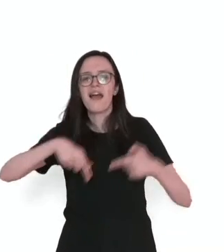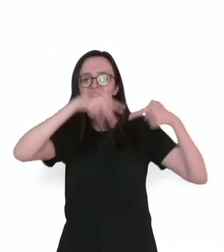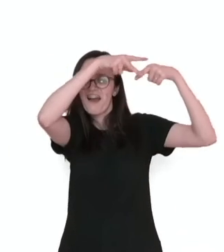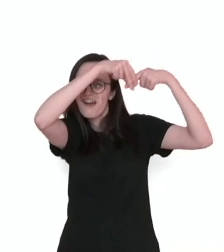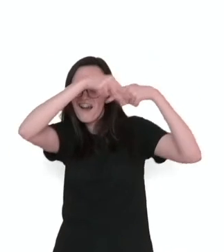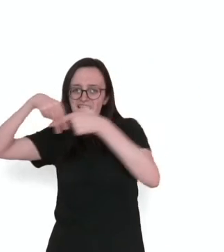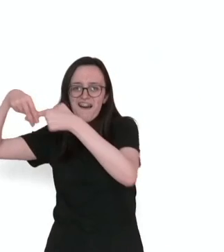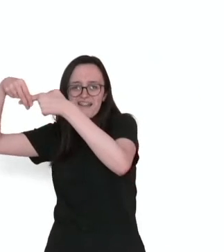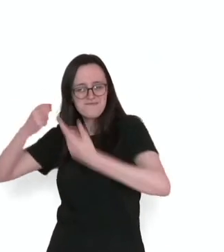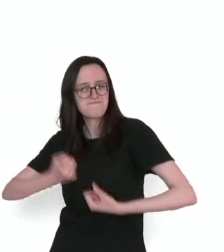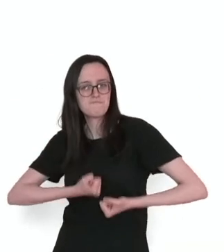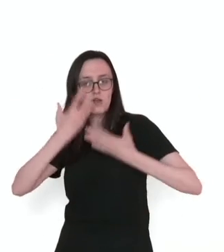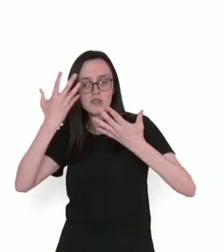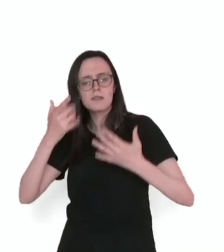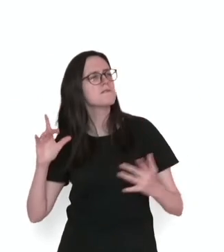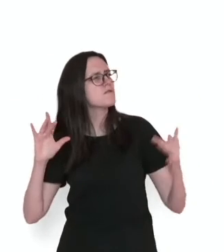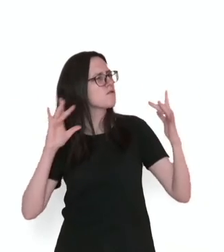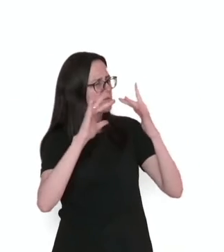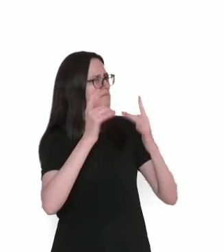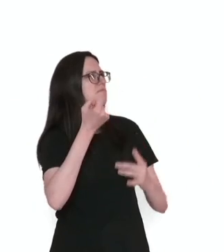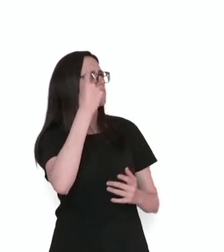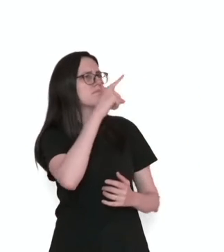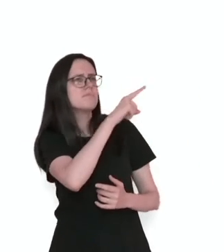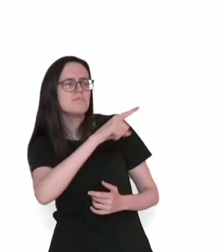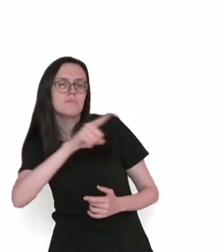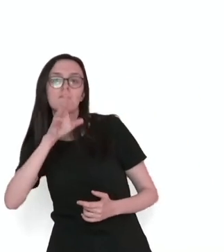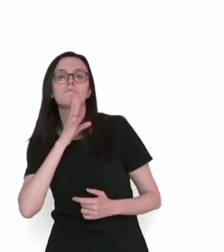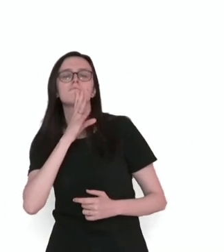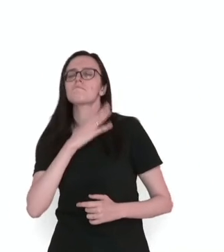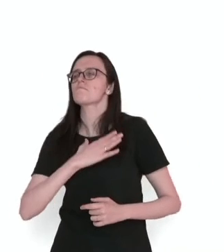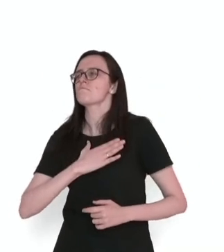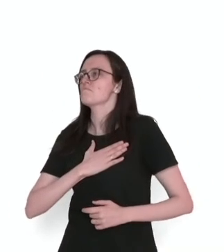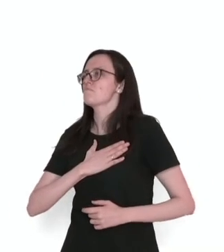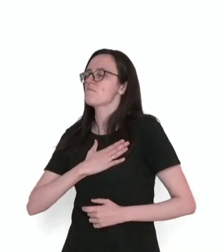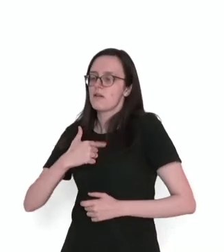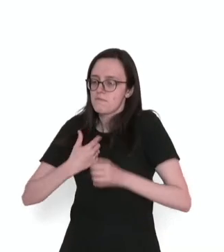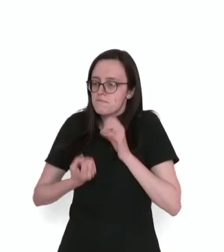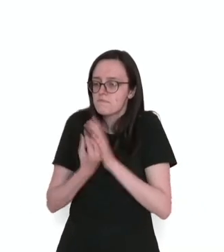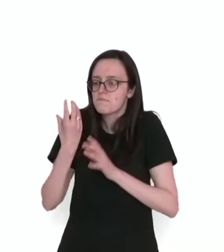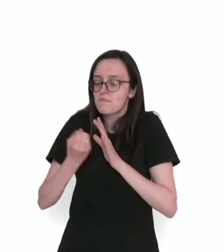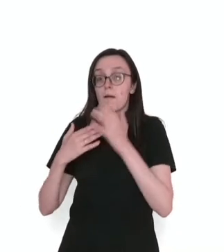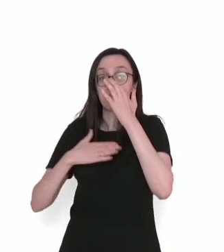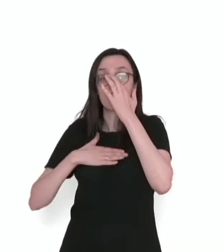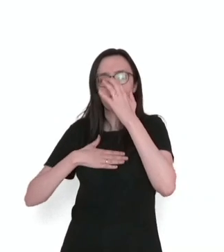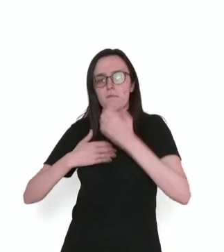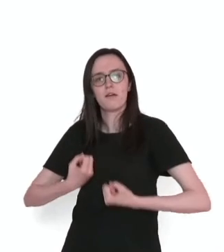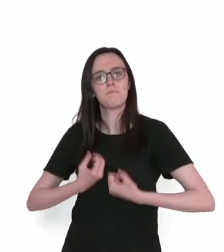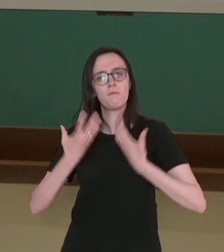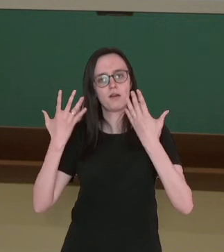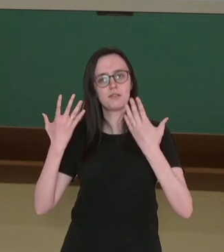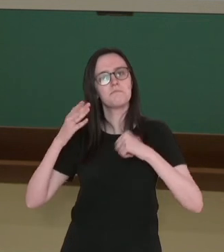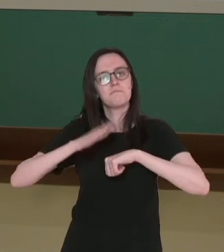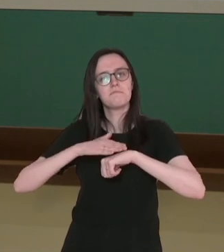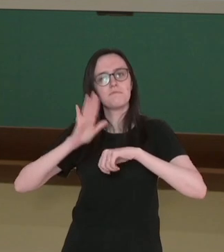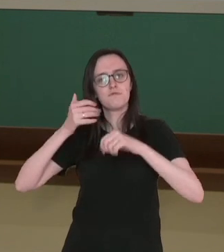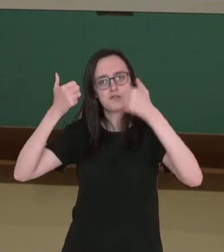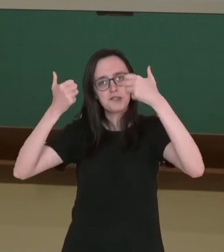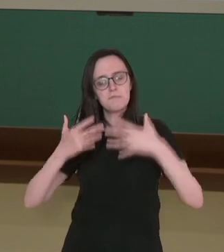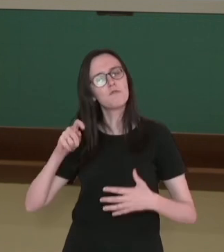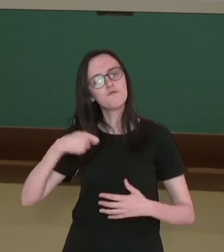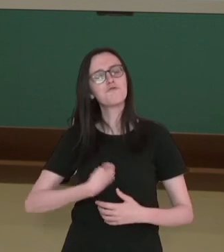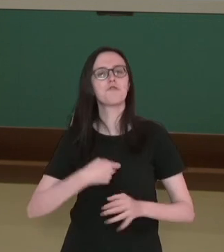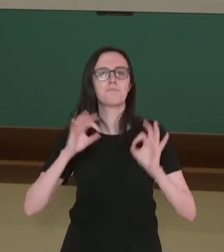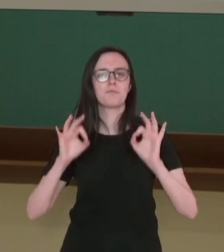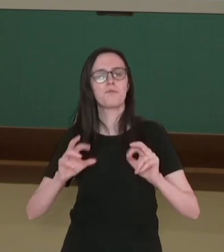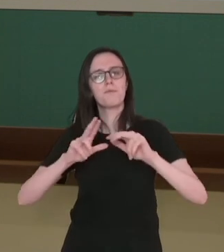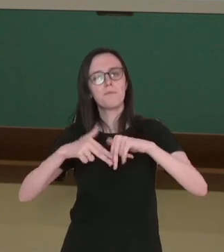Braulio Bessa entrou em contato com a poesia de Patativa e se tornou um fazedor de poesias, como ele mesmo se define.